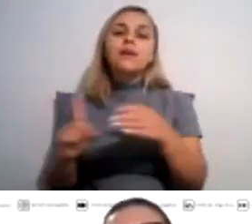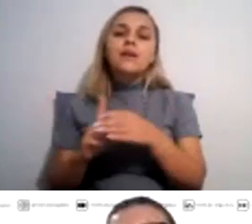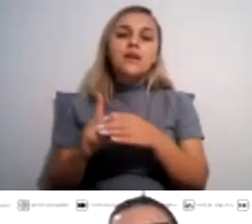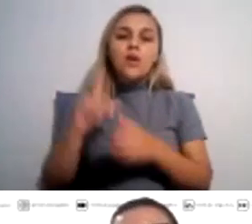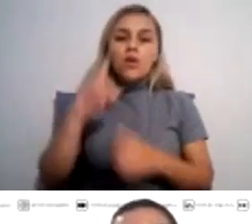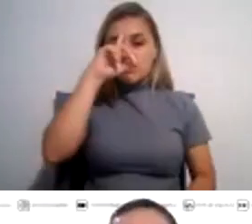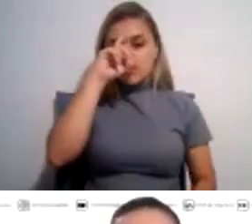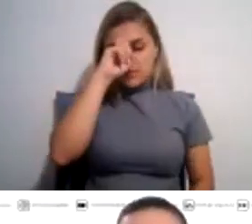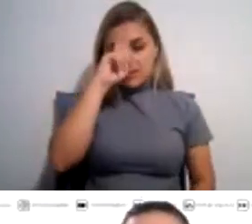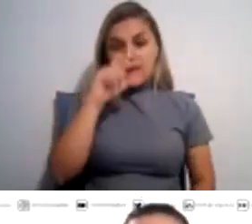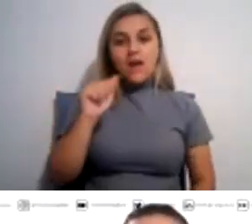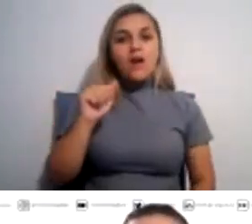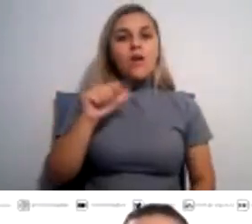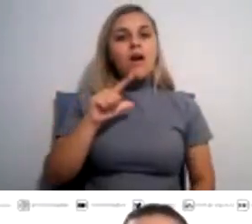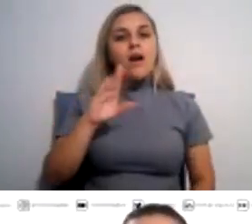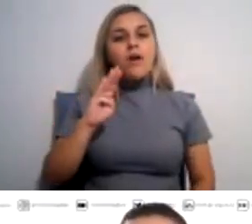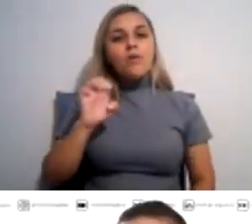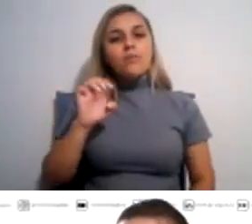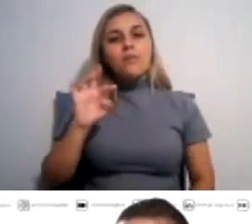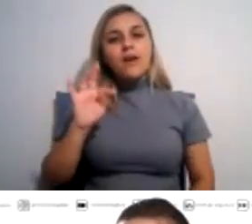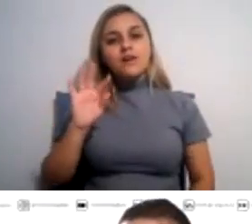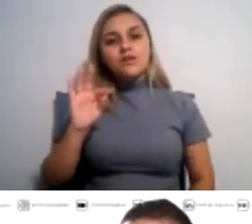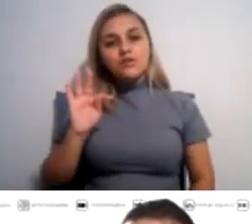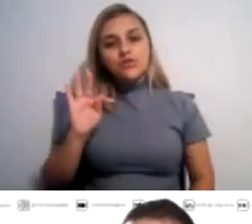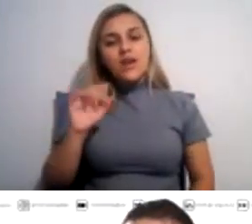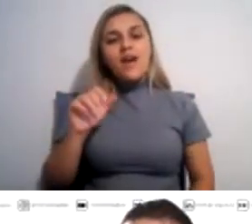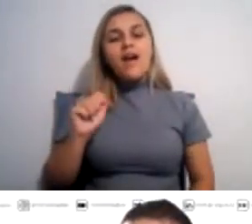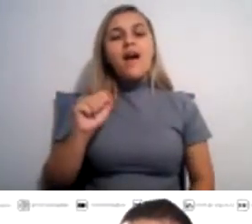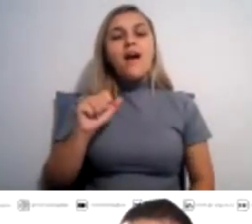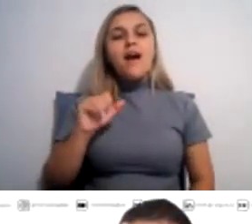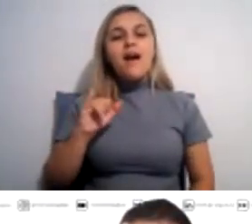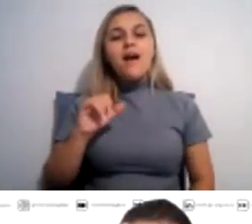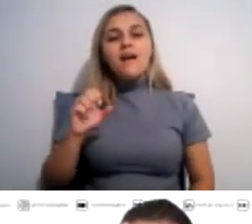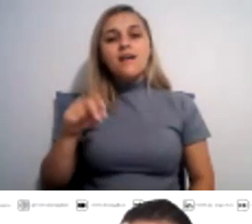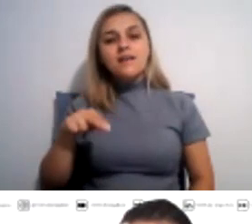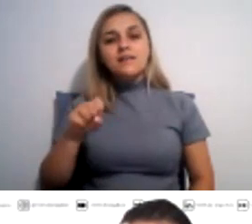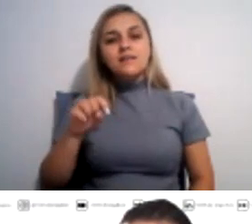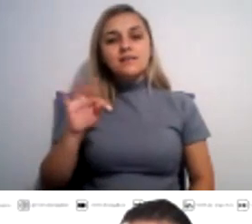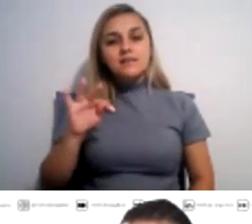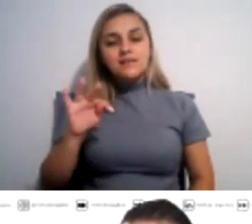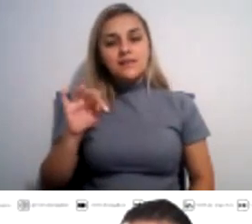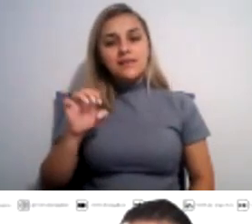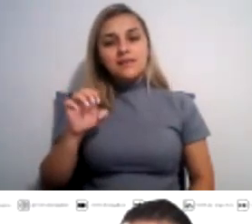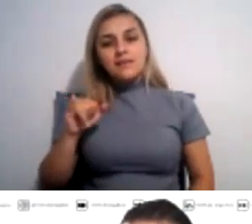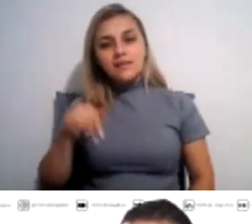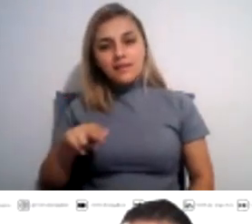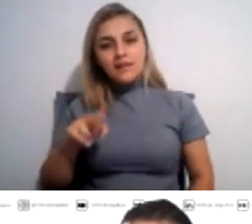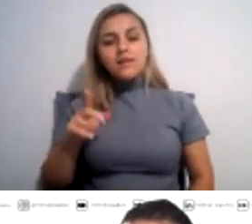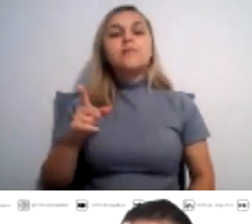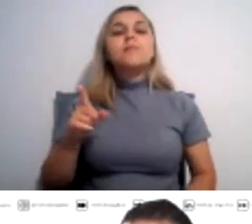E de segunda a sexta-feira, no expediente aí do dia a dia, o meu consultório pediátrico,